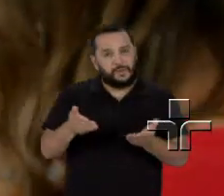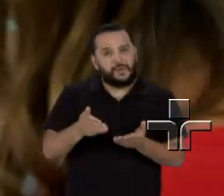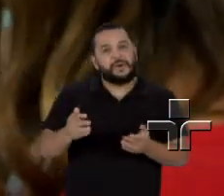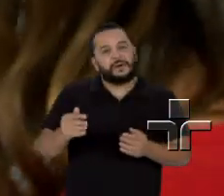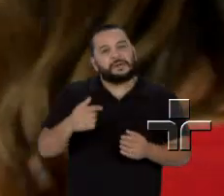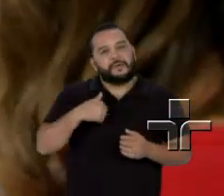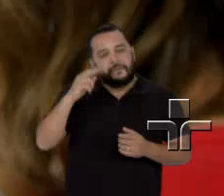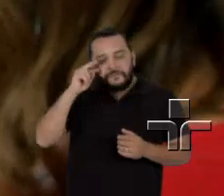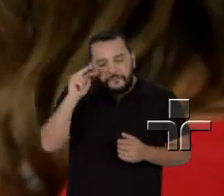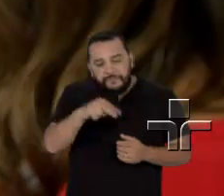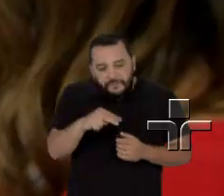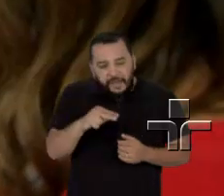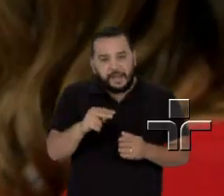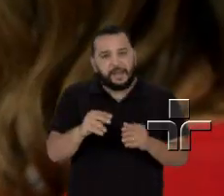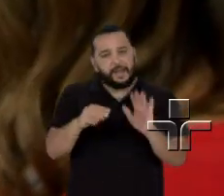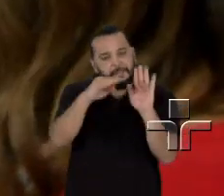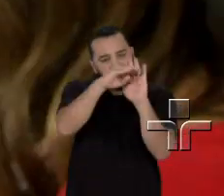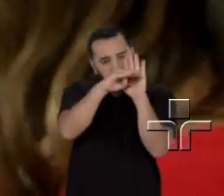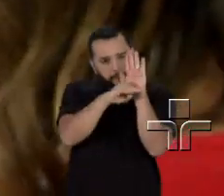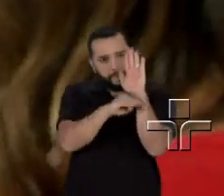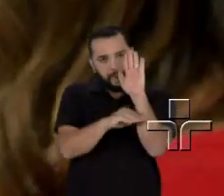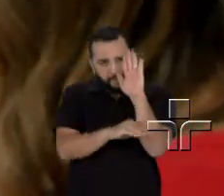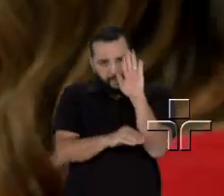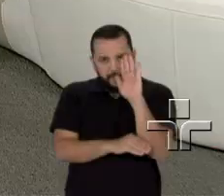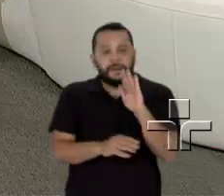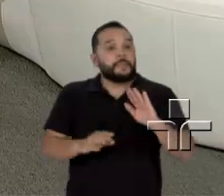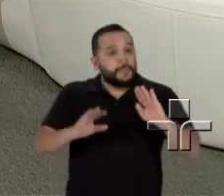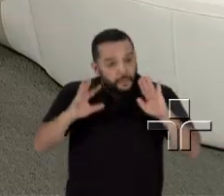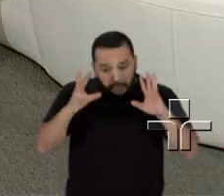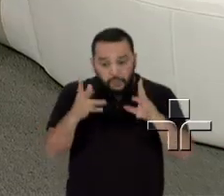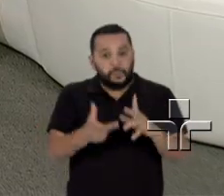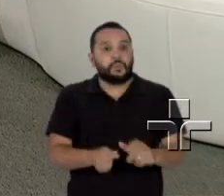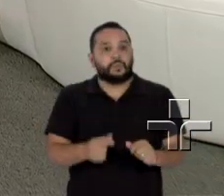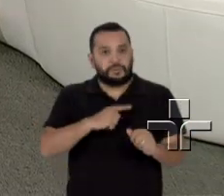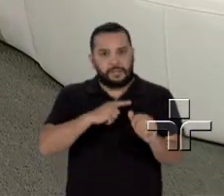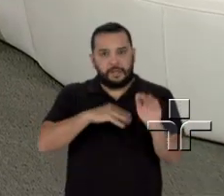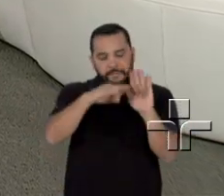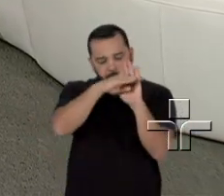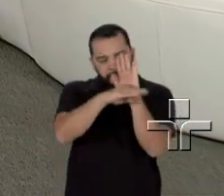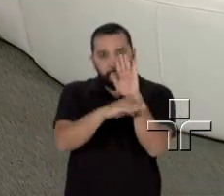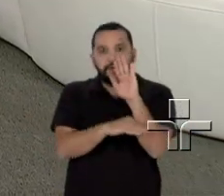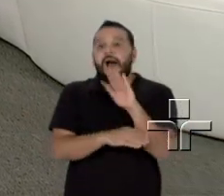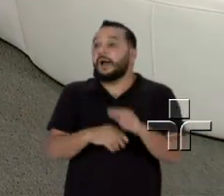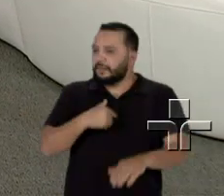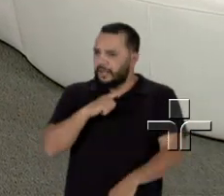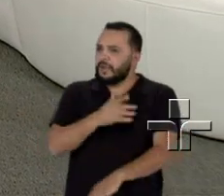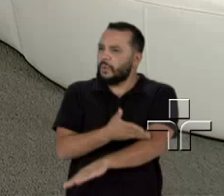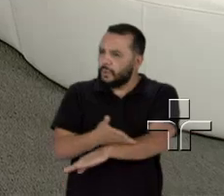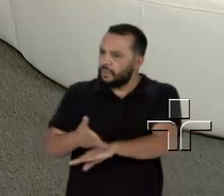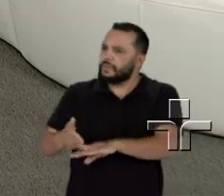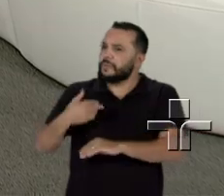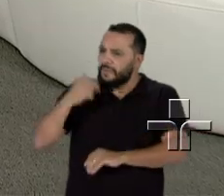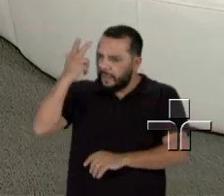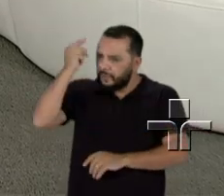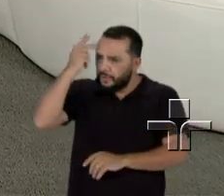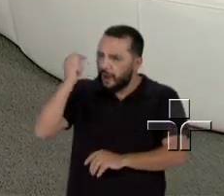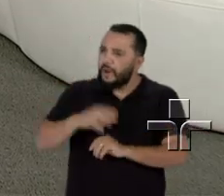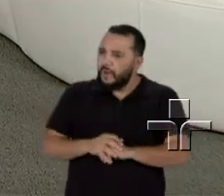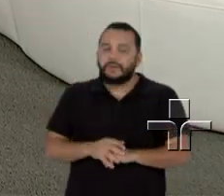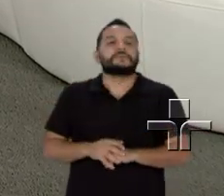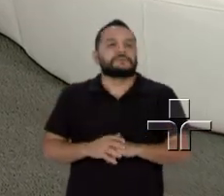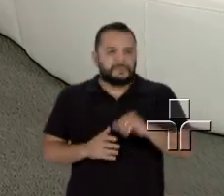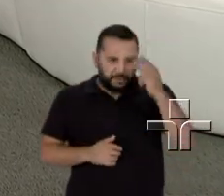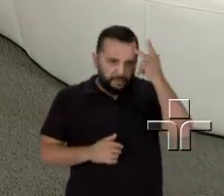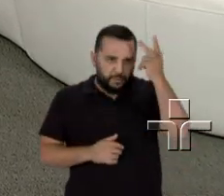espaços a menta então você introjeta isso dentro da sua rotina de um abril fica natural né mas